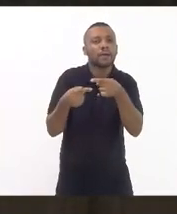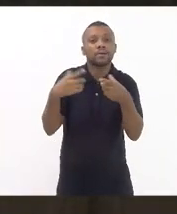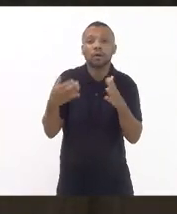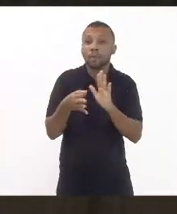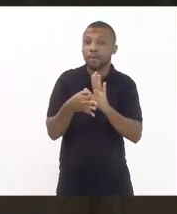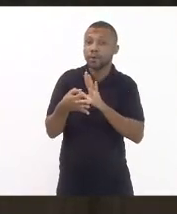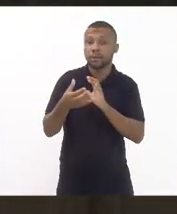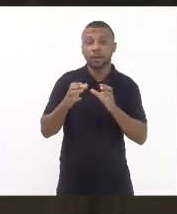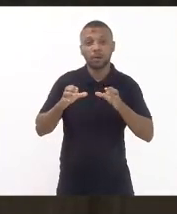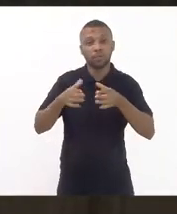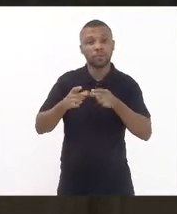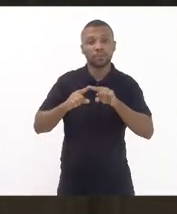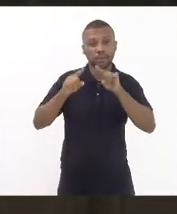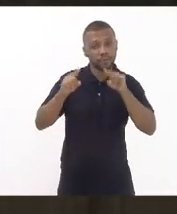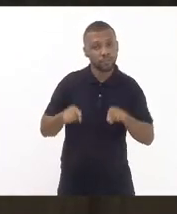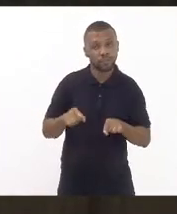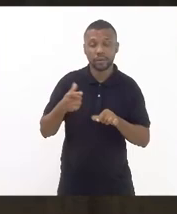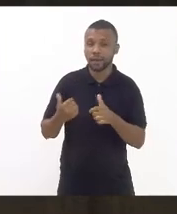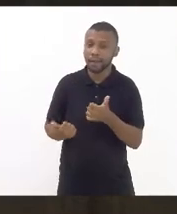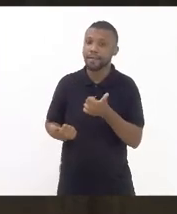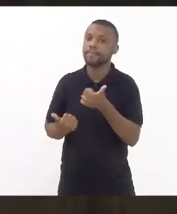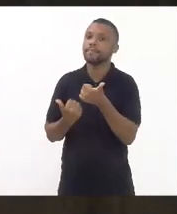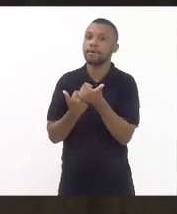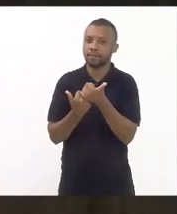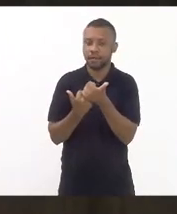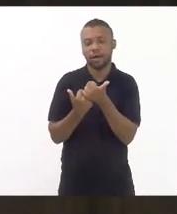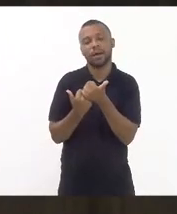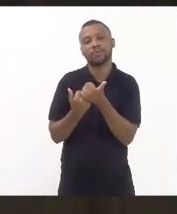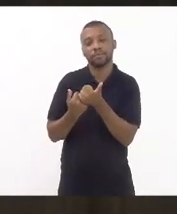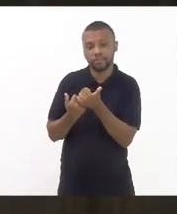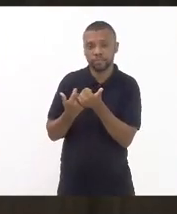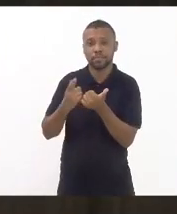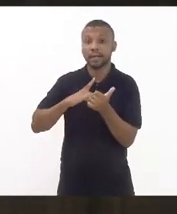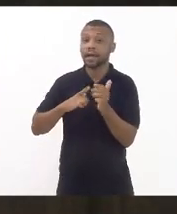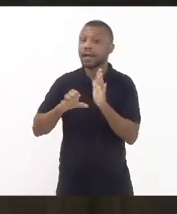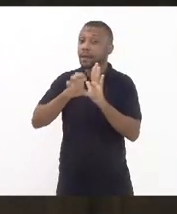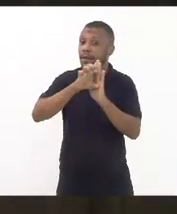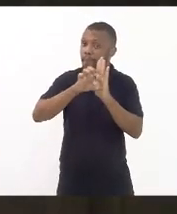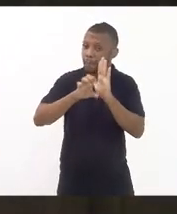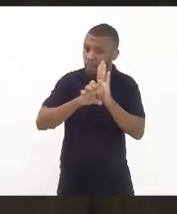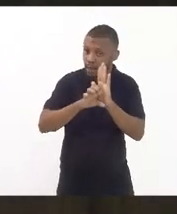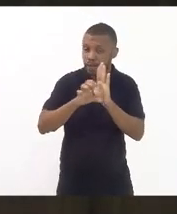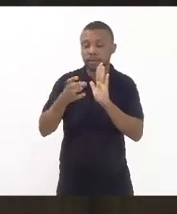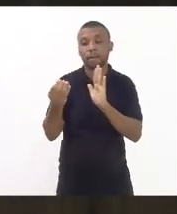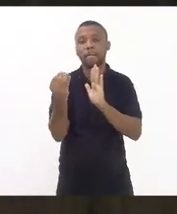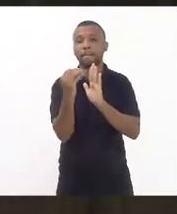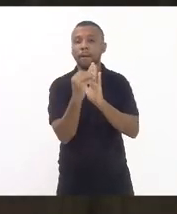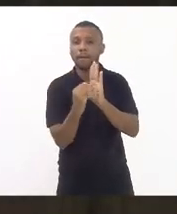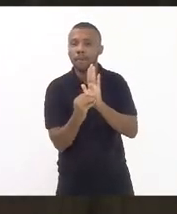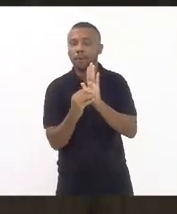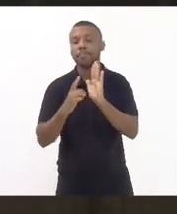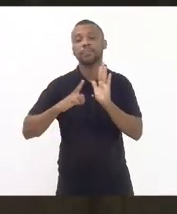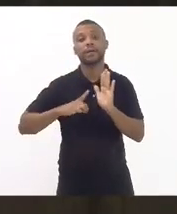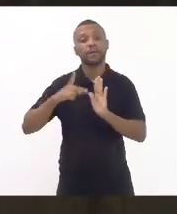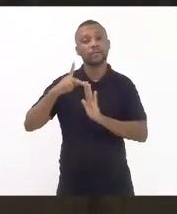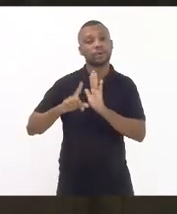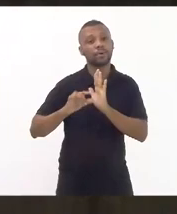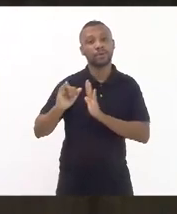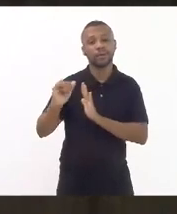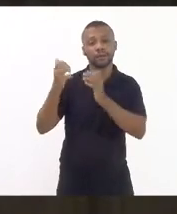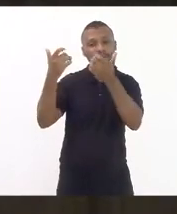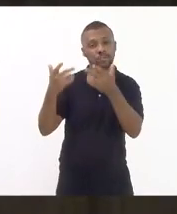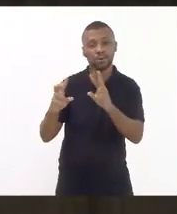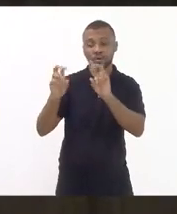de Servidores é favorável com emenda, trazendo para esse projeto que trata do agente penitenciário também